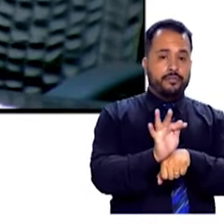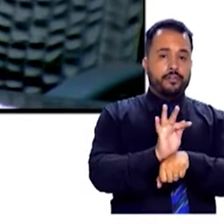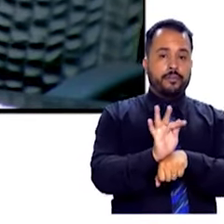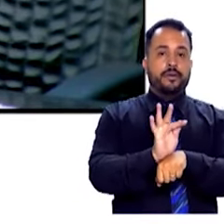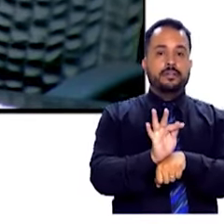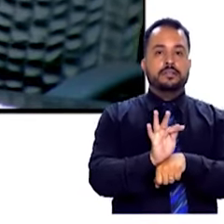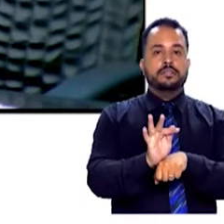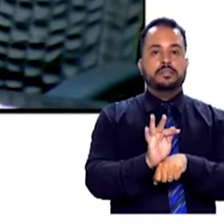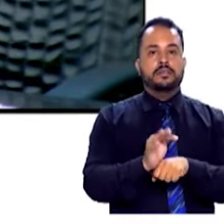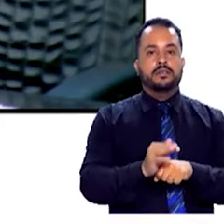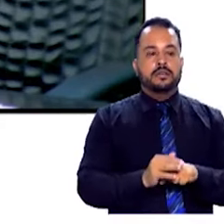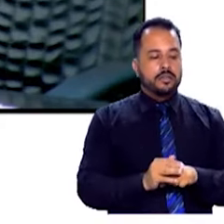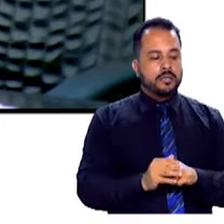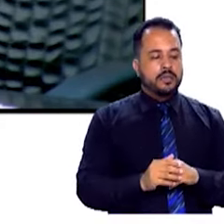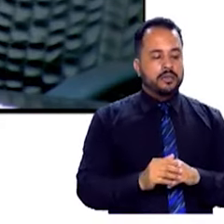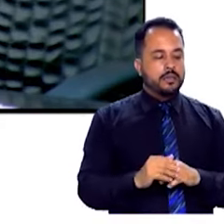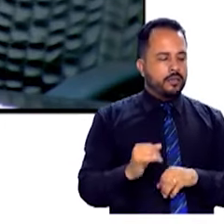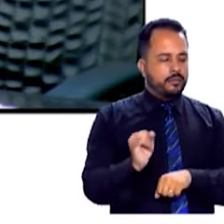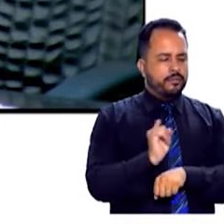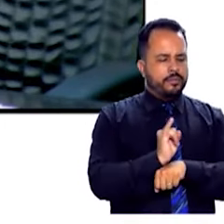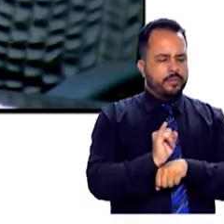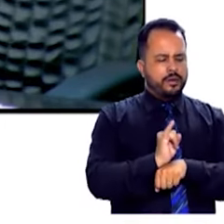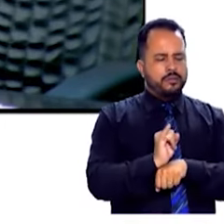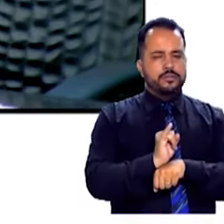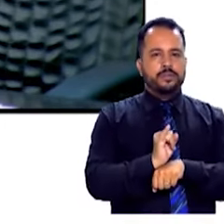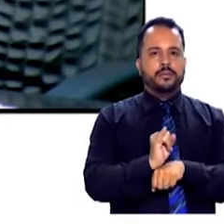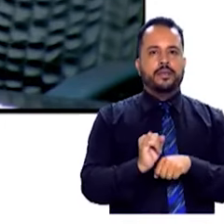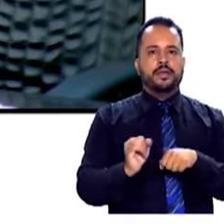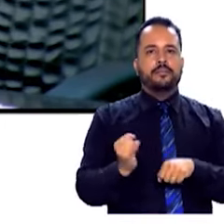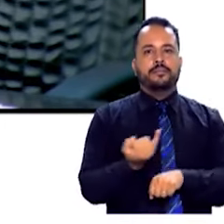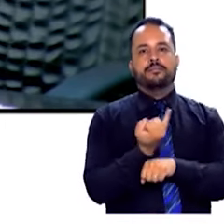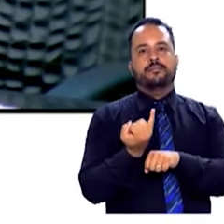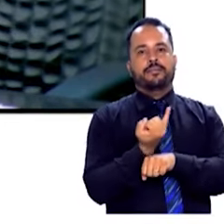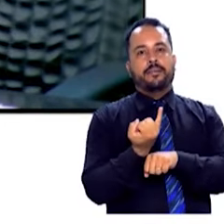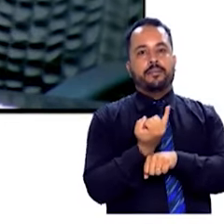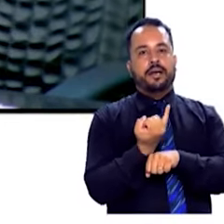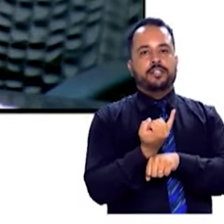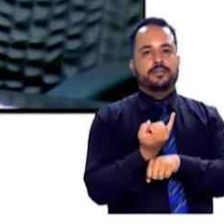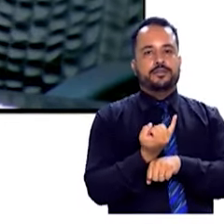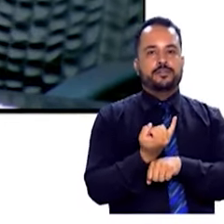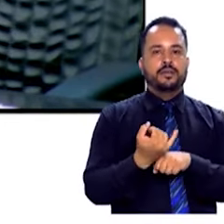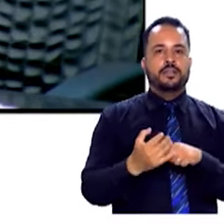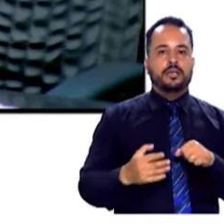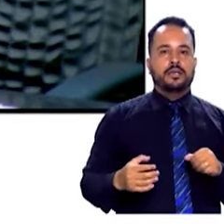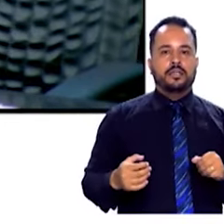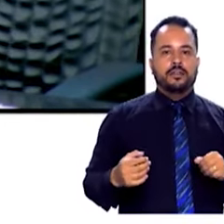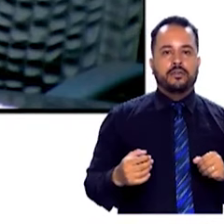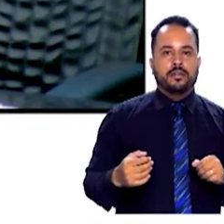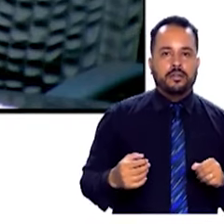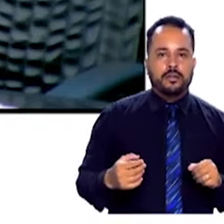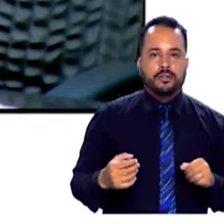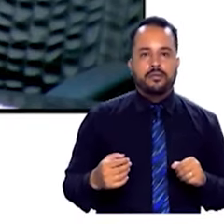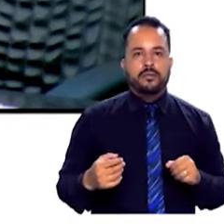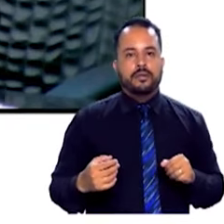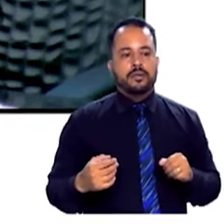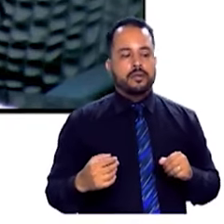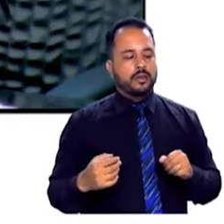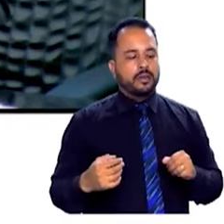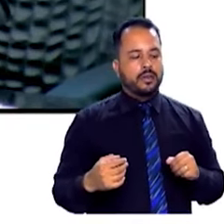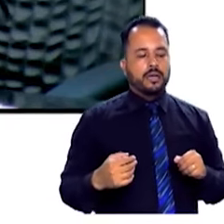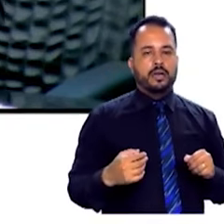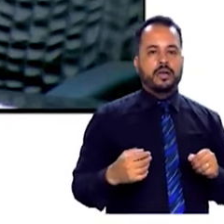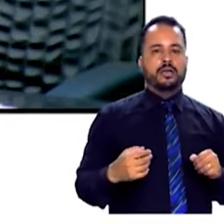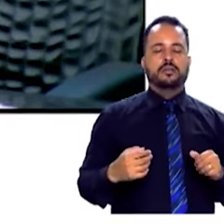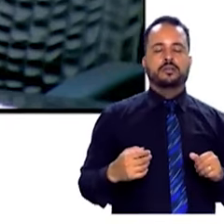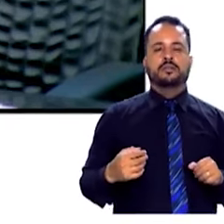descabimento do recurso e em nome da relevância do tema avançou no mérito e julgou o mérito desse recurso extraordinário com repercussão geral